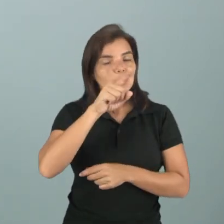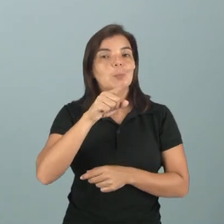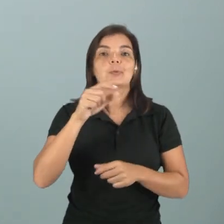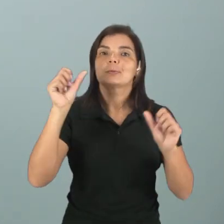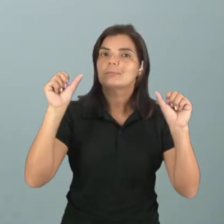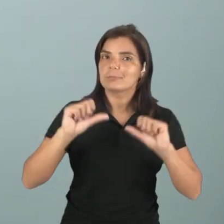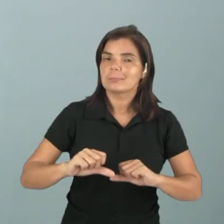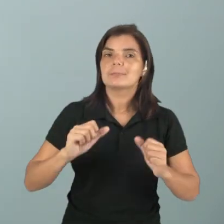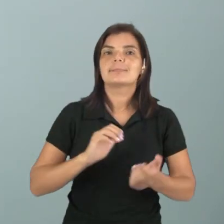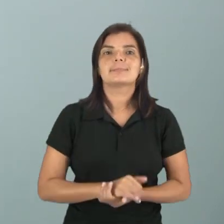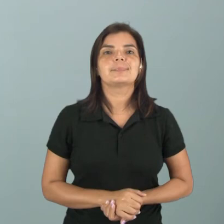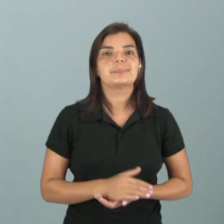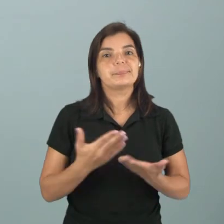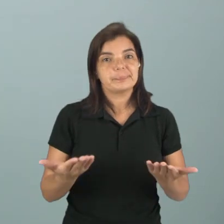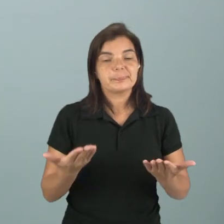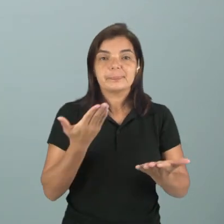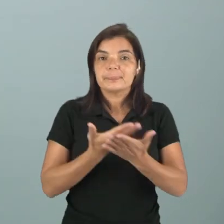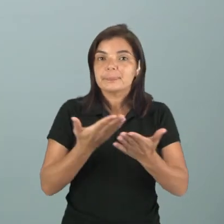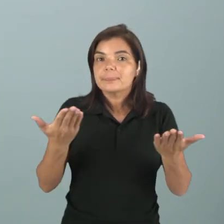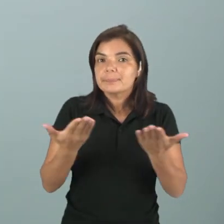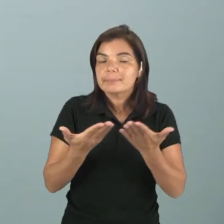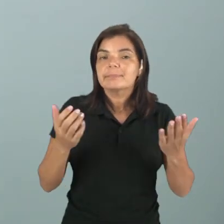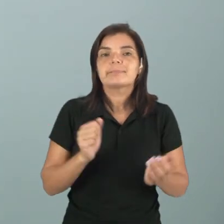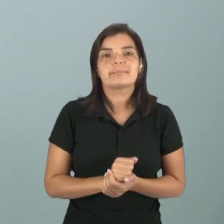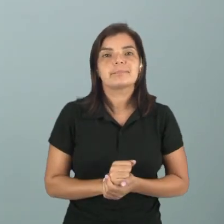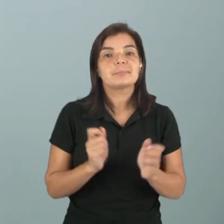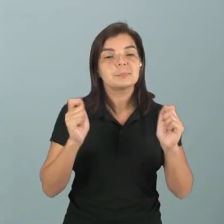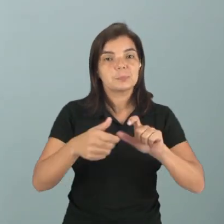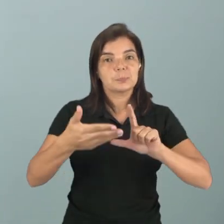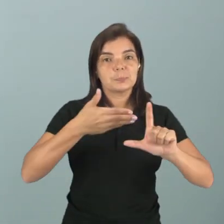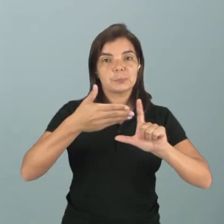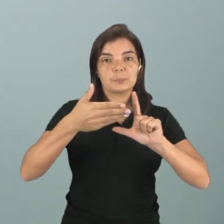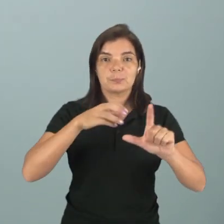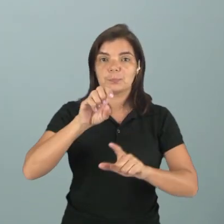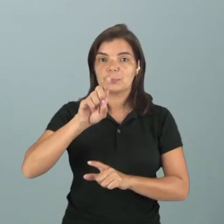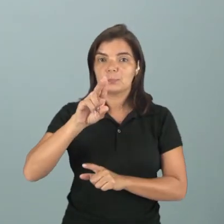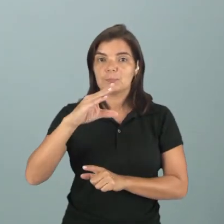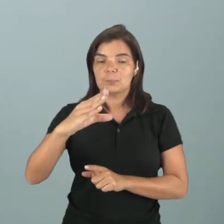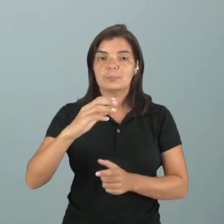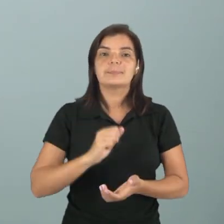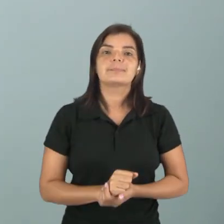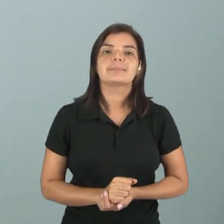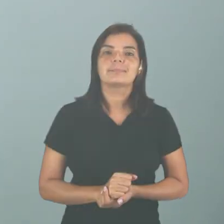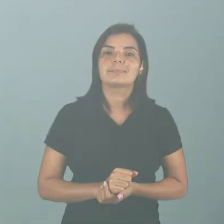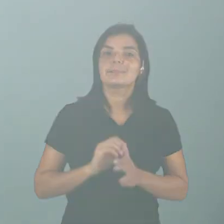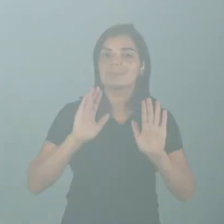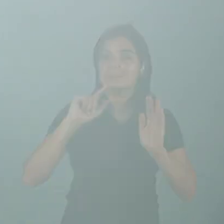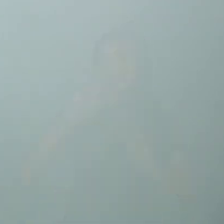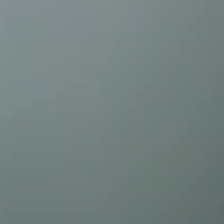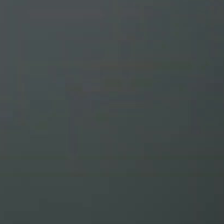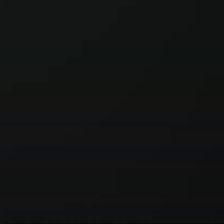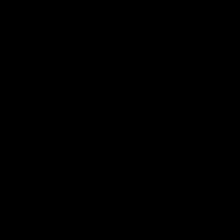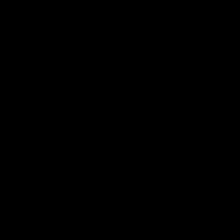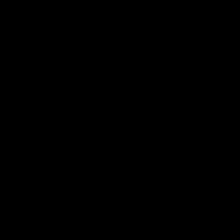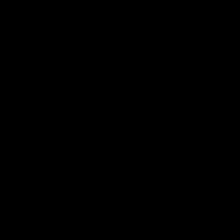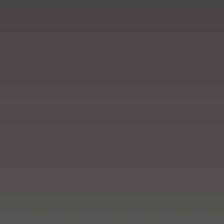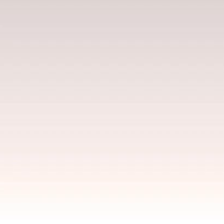gravíssimo, tá bom? Então essa foi a nossa aula de hoje, vocês podem acessá-la mais vezes lá na plataforma Eduque. Até a próxima aula!